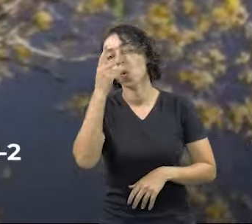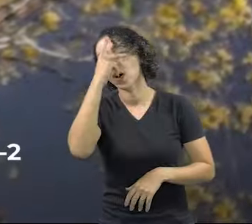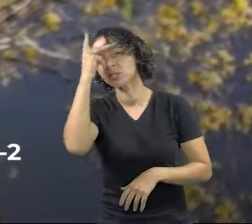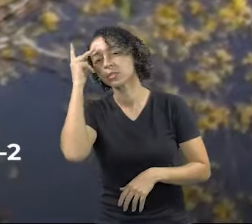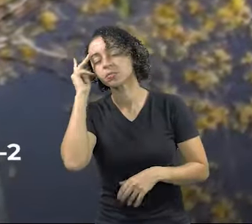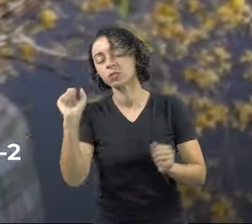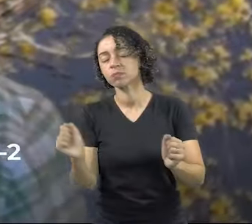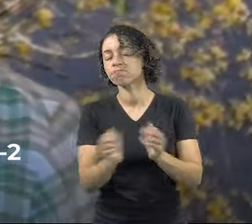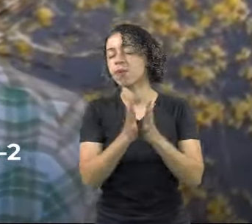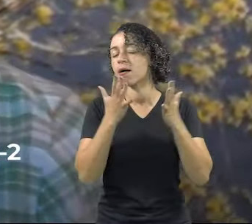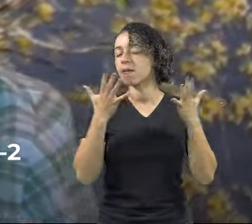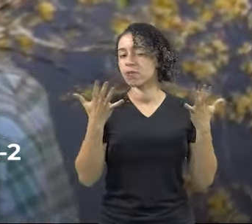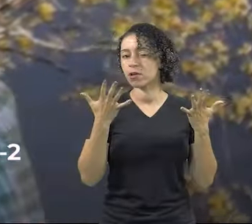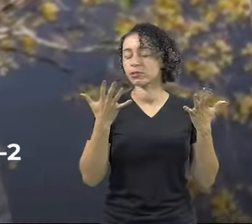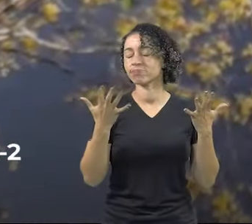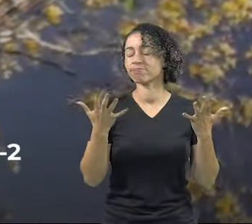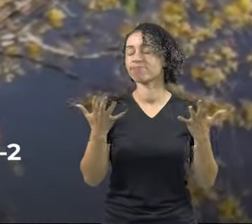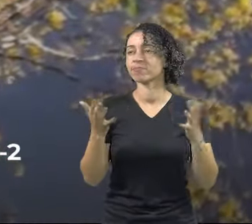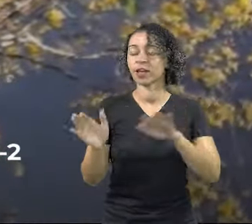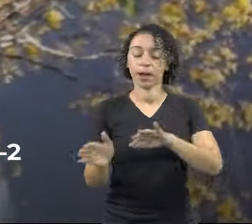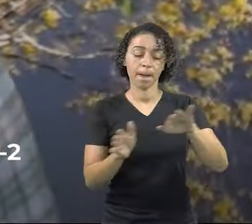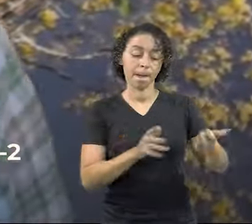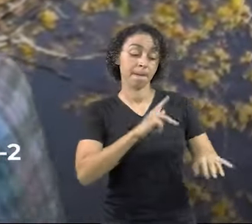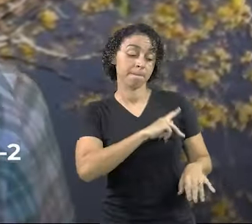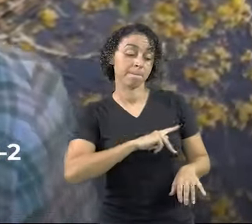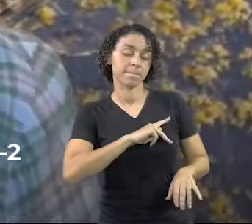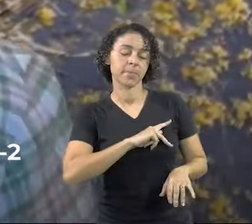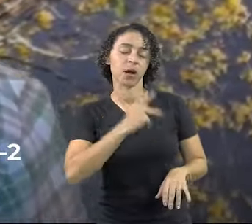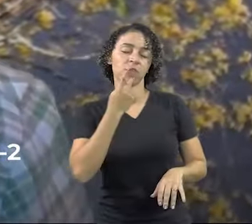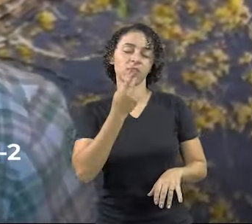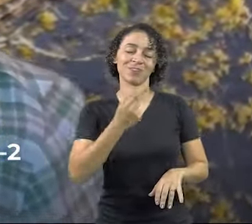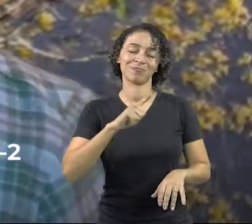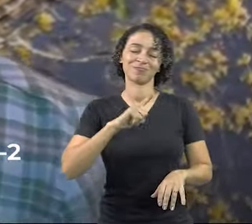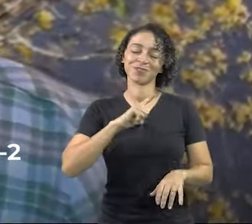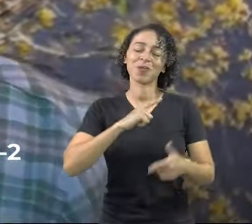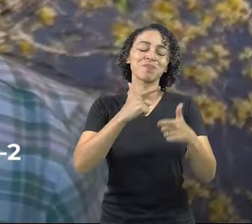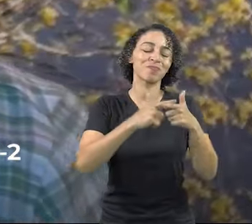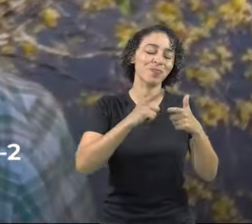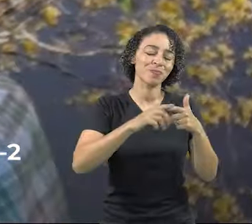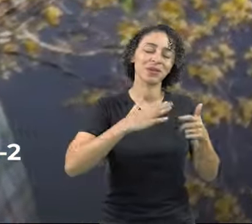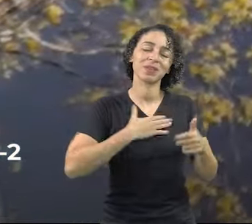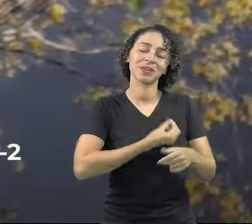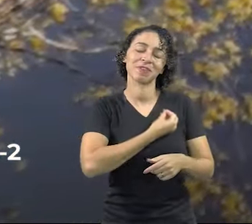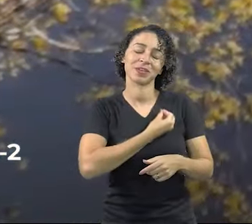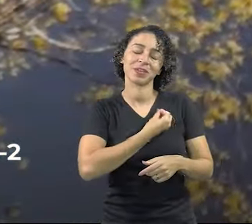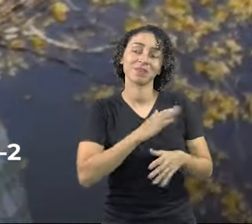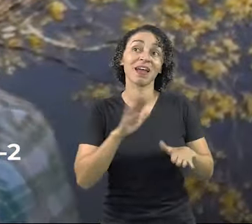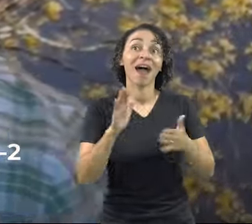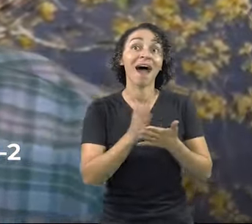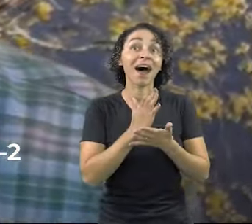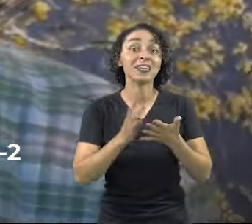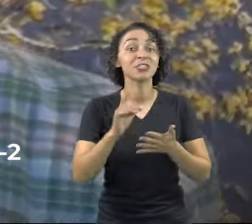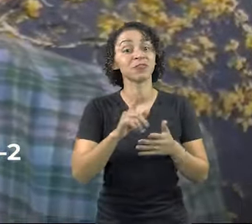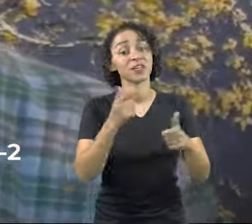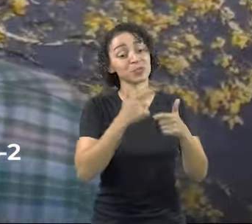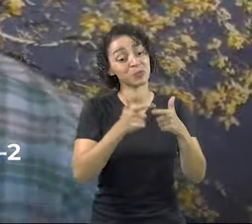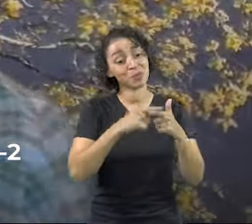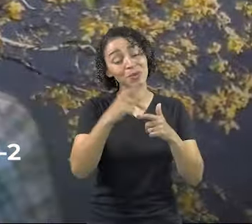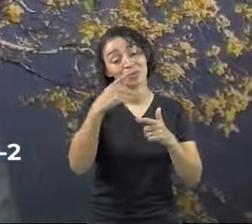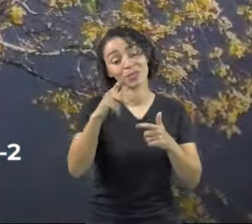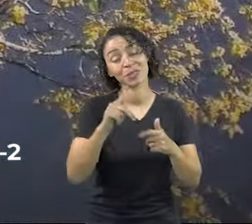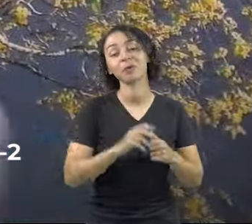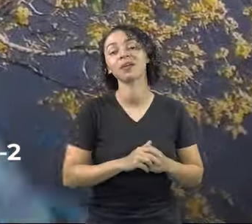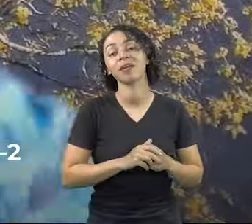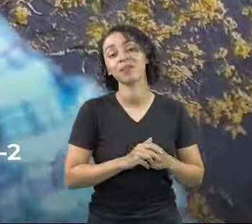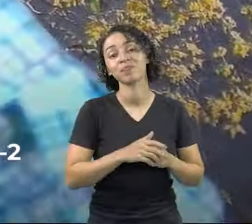pessoas maravilhosas Então Paul disse olha eu tenho um espinho na carne eu não sei talvez o espinho que você tem na carne seja